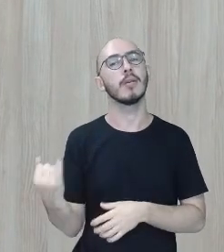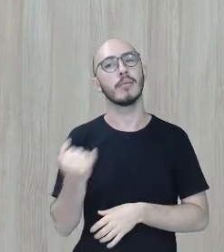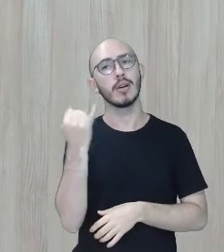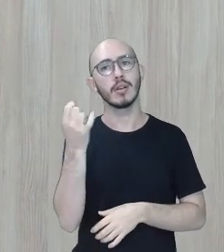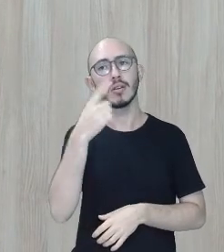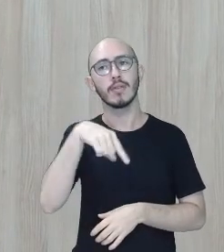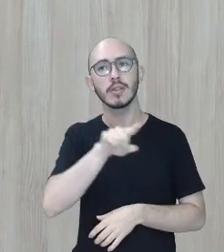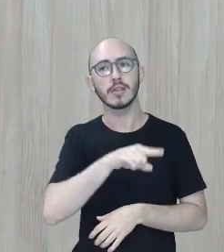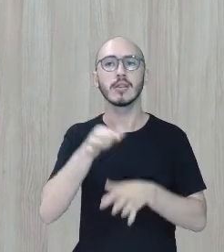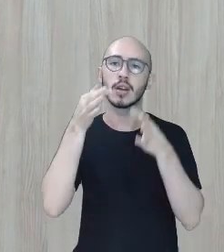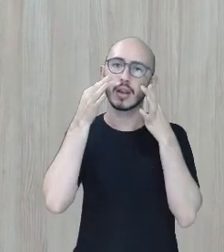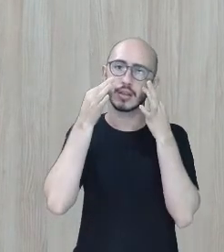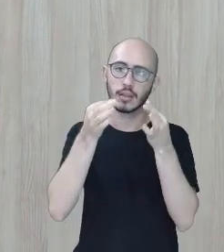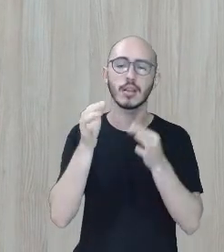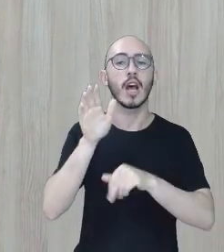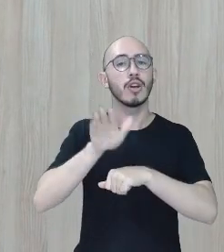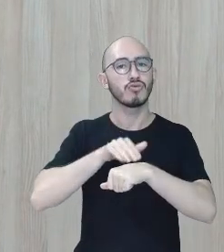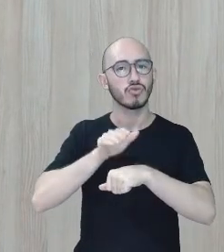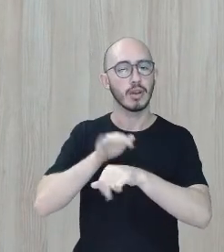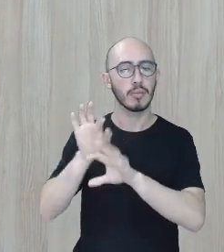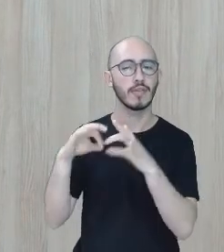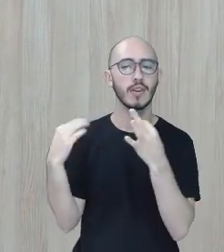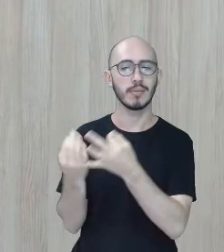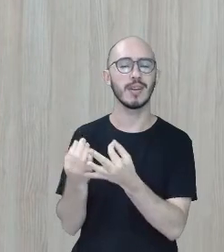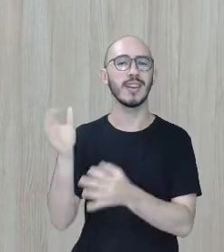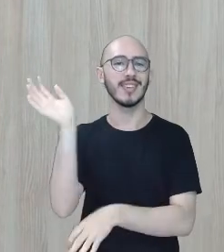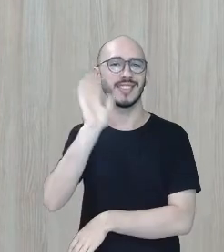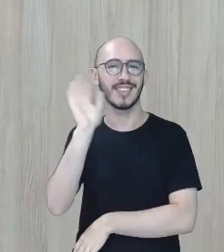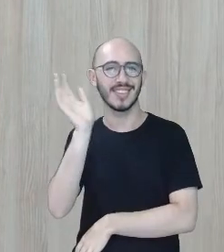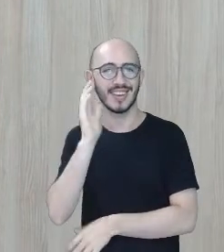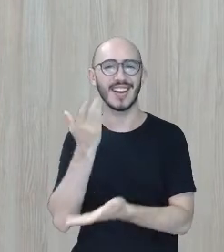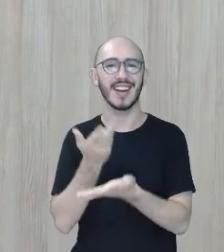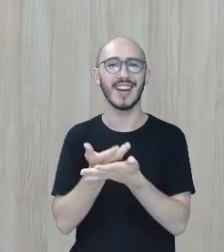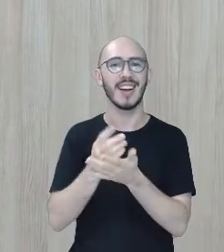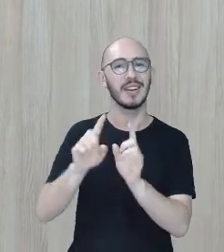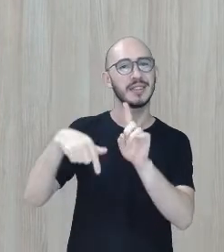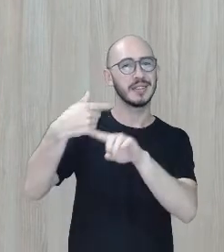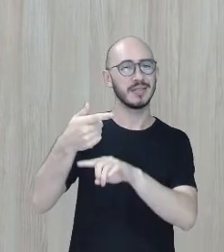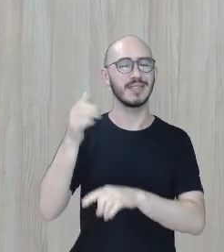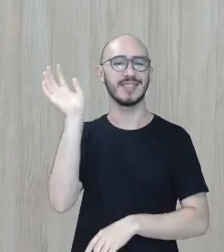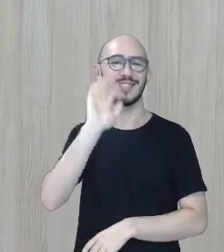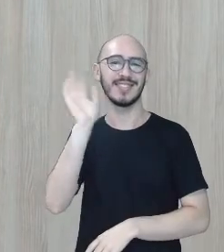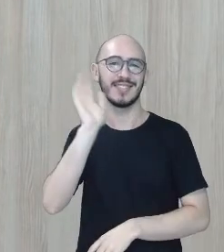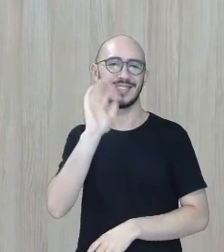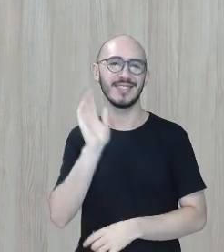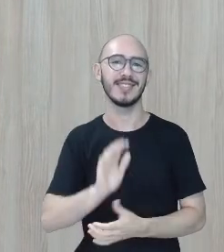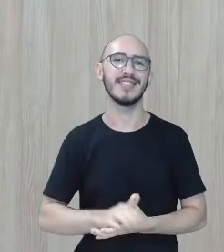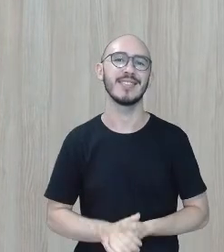importante que vocês estejam, chama a família também. Tchau, tchau, pessoal, até a próxima aula.